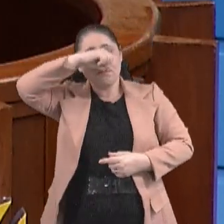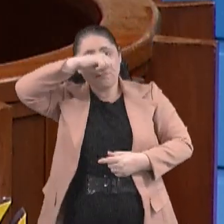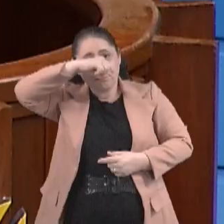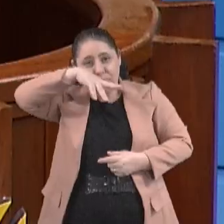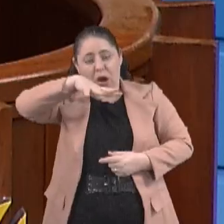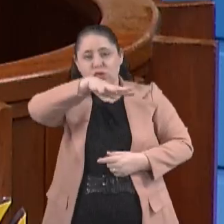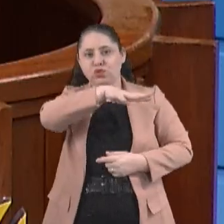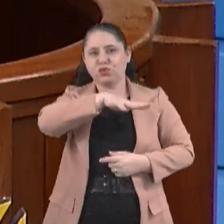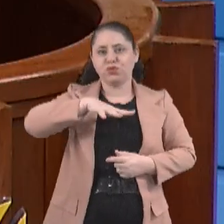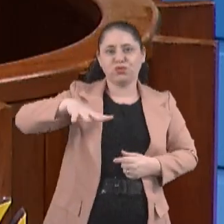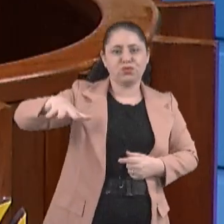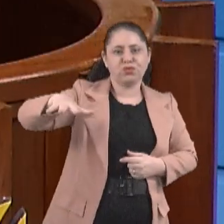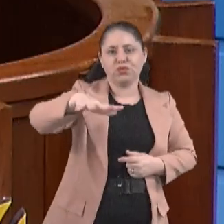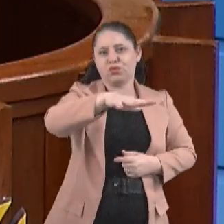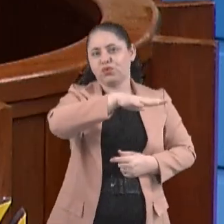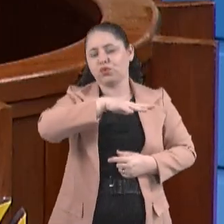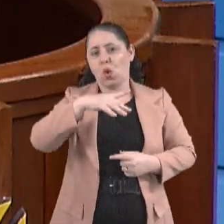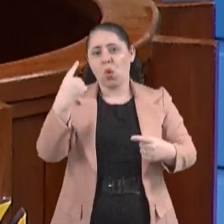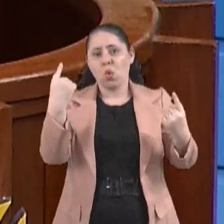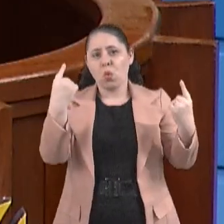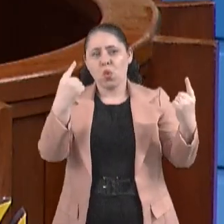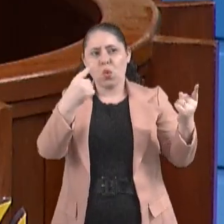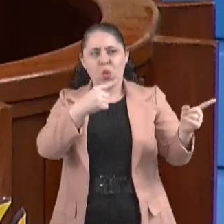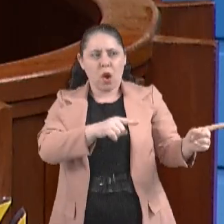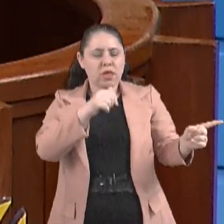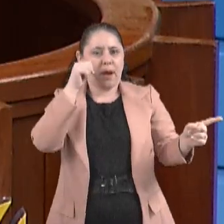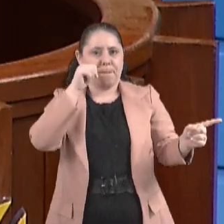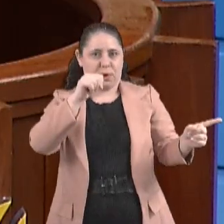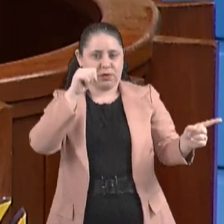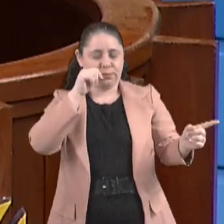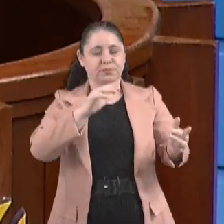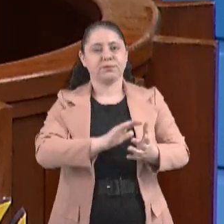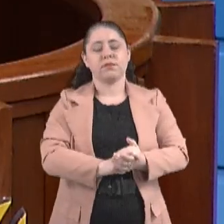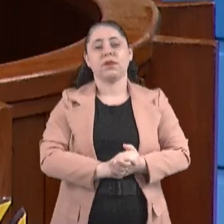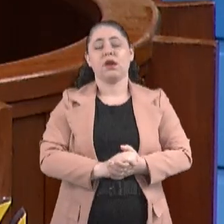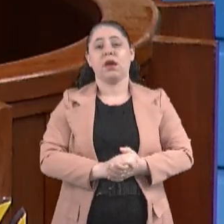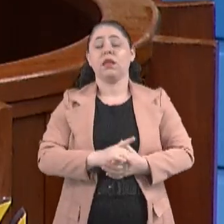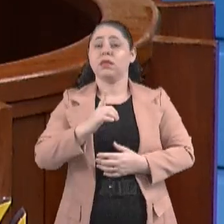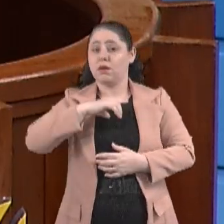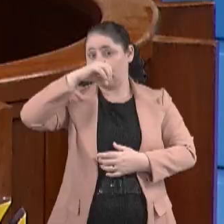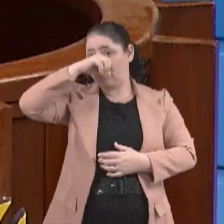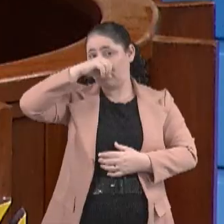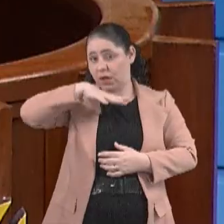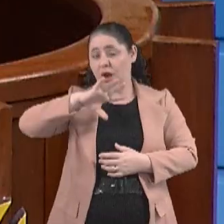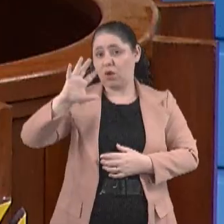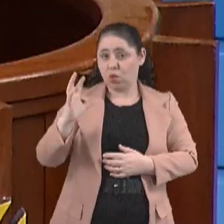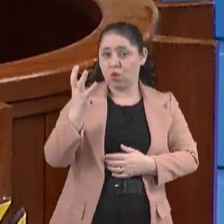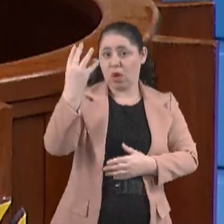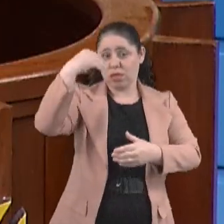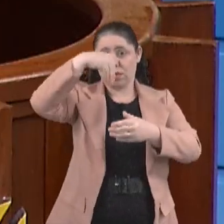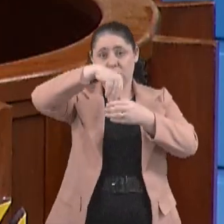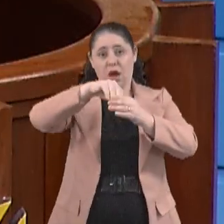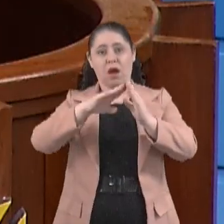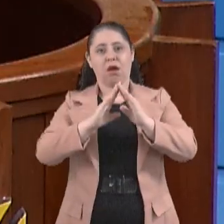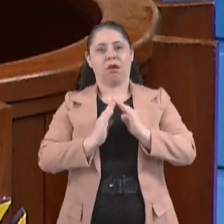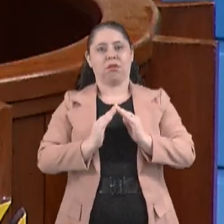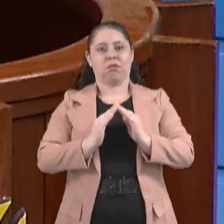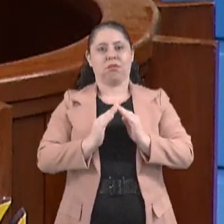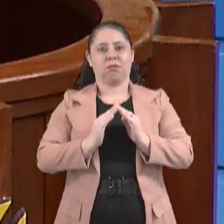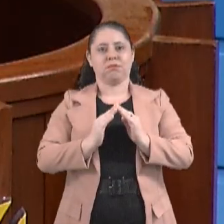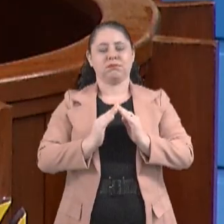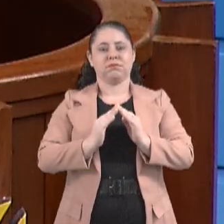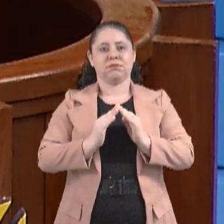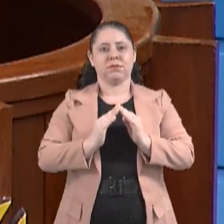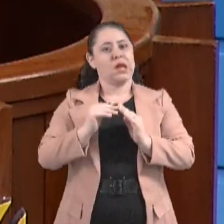violência generalizada que é contra as mulheres. Há uma violência que acontece dentro dos